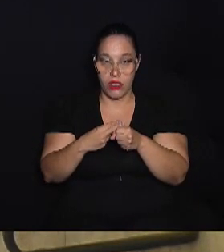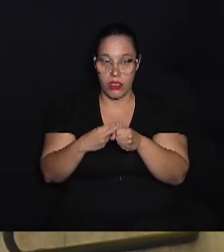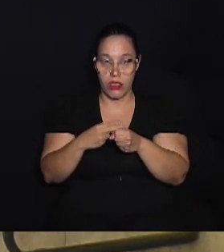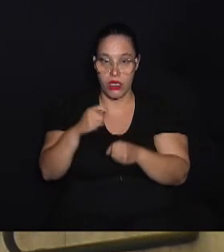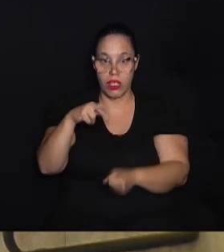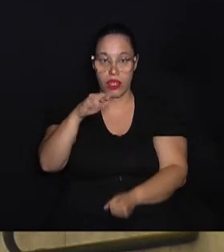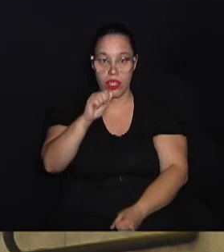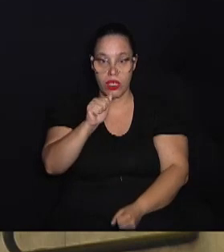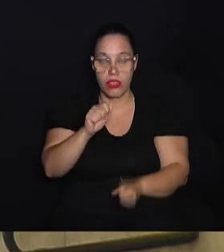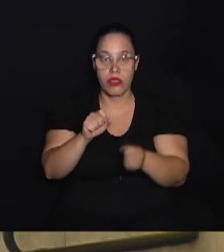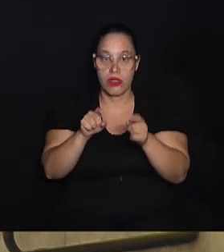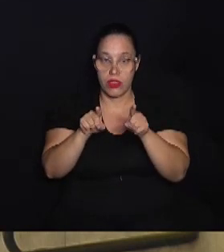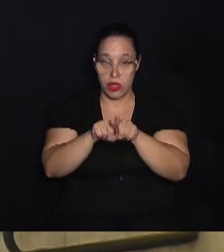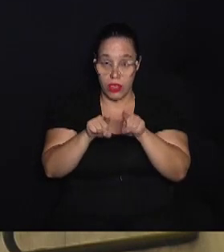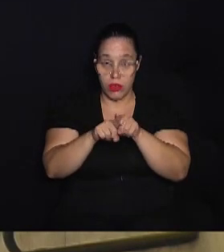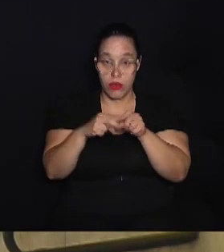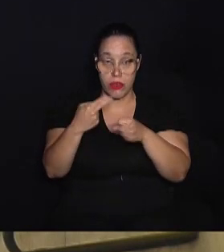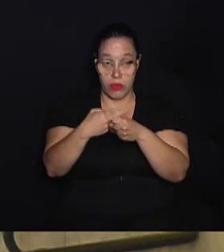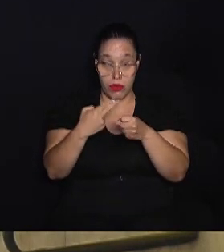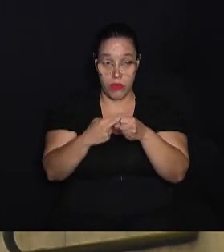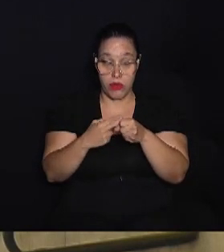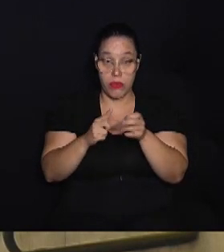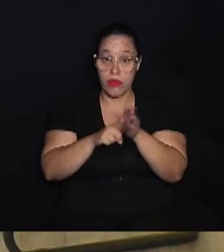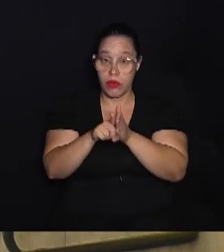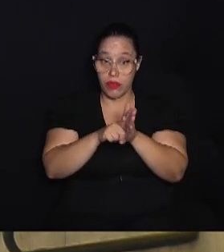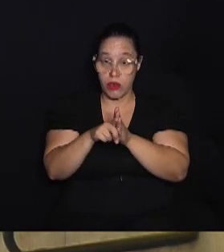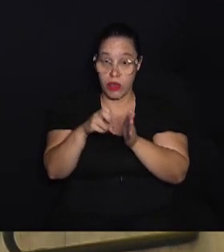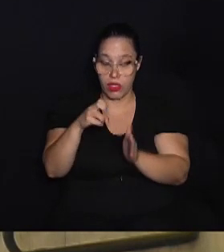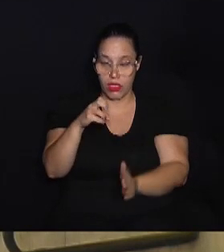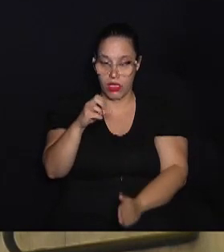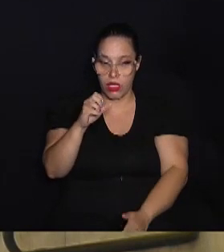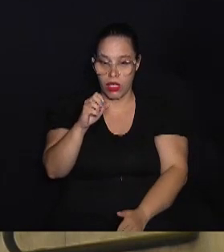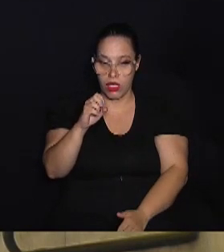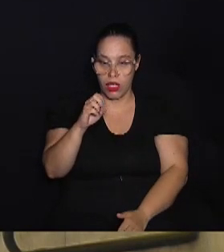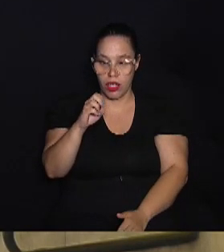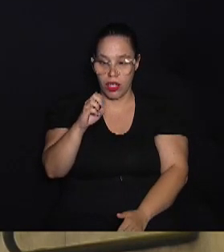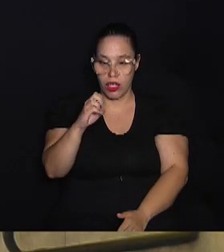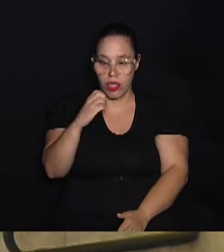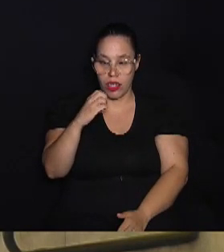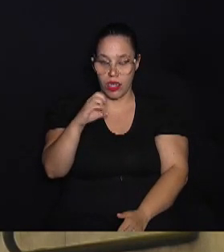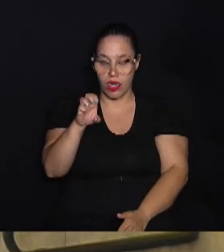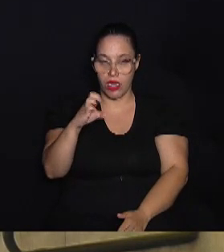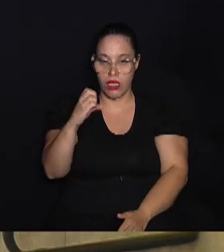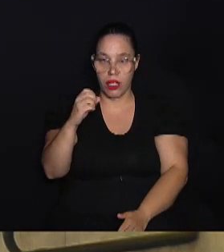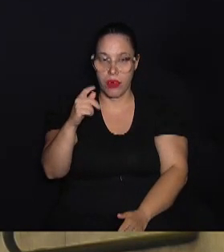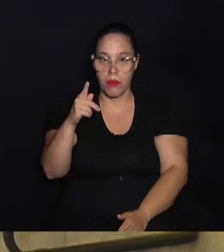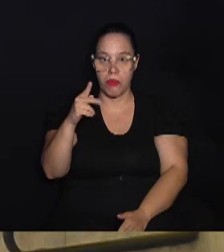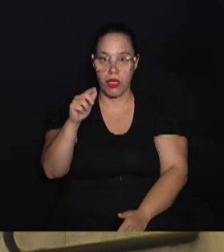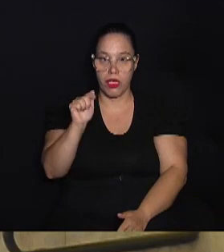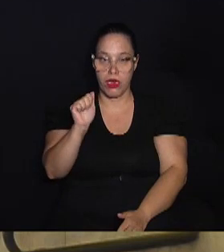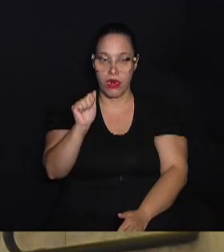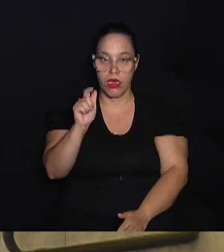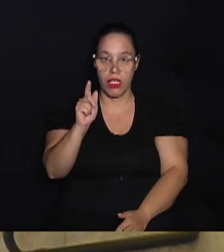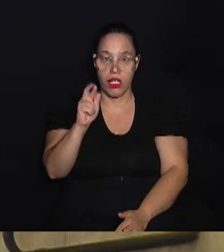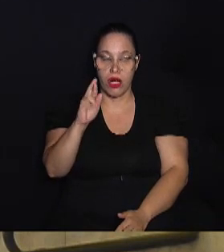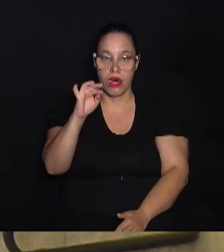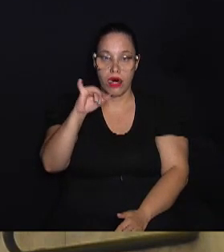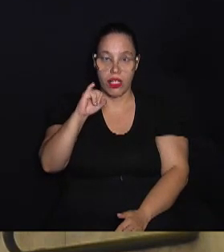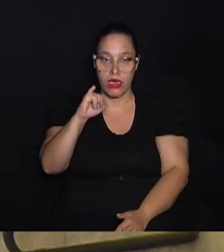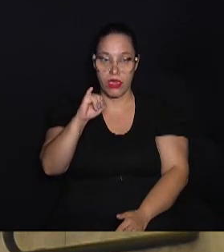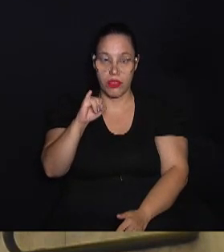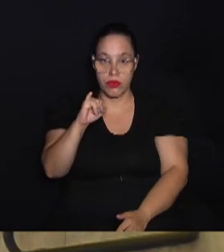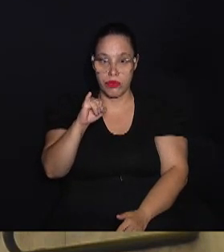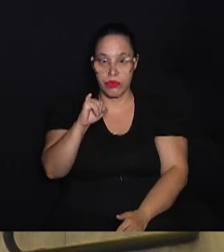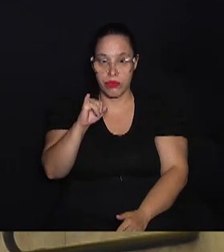Ana Ávila também é da Unicamp, pesquisadora do CEPAGRE, que é o Centro de Pesquisas Meteorológicas e Climáticas Aplicadas